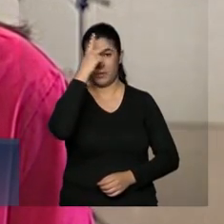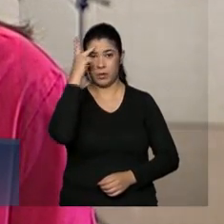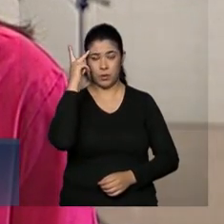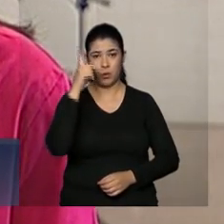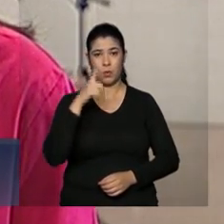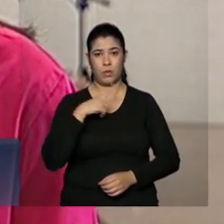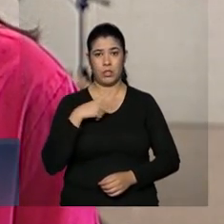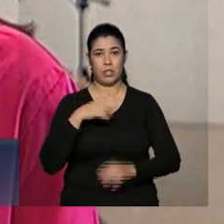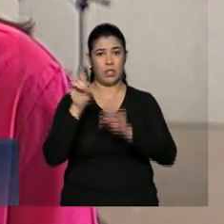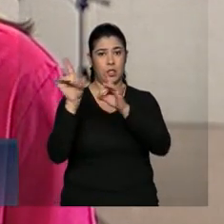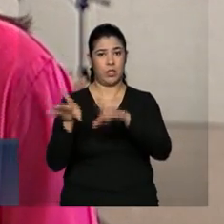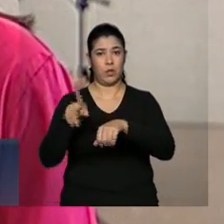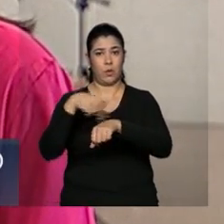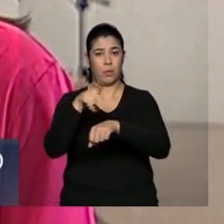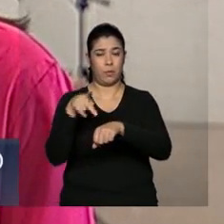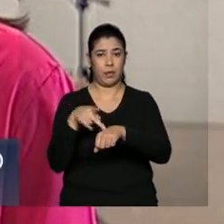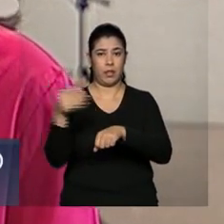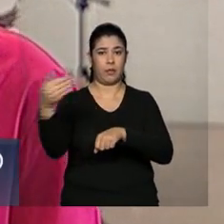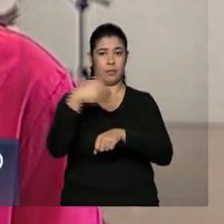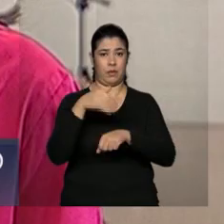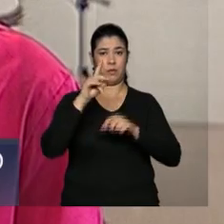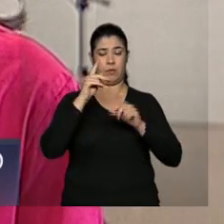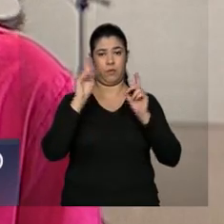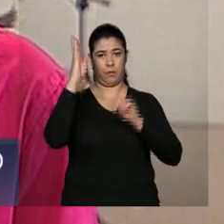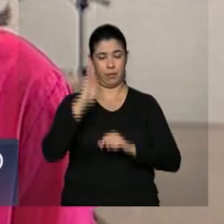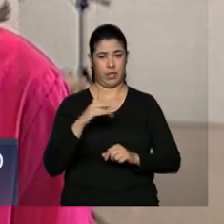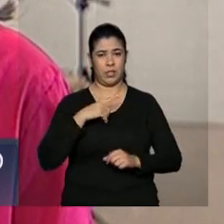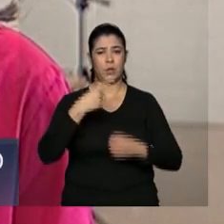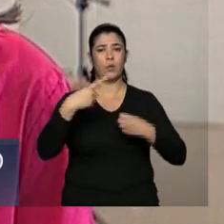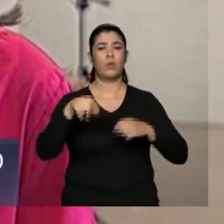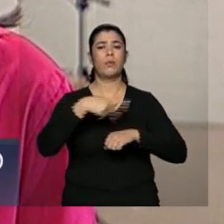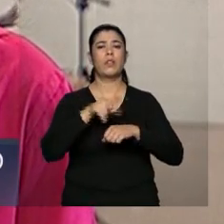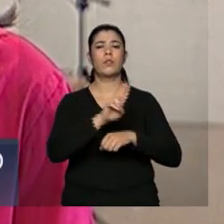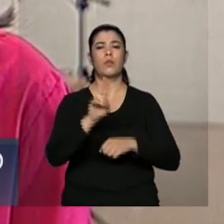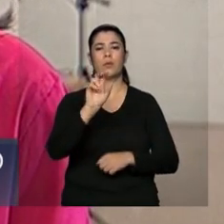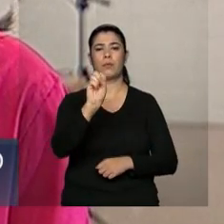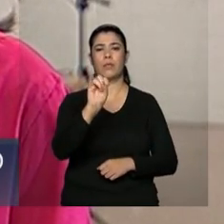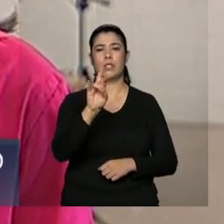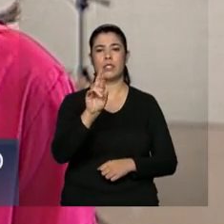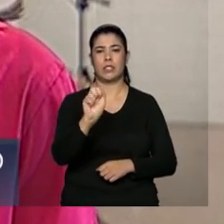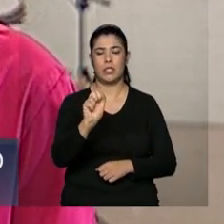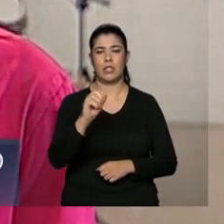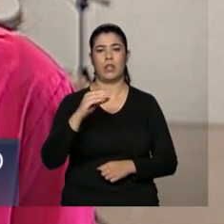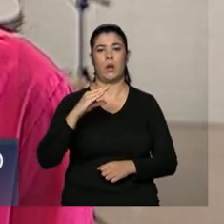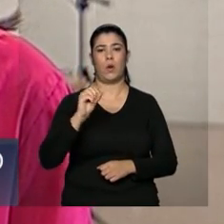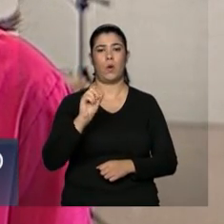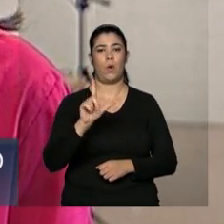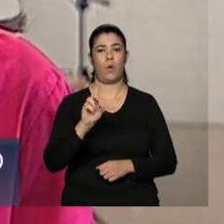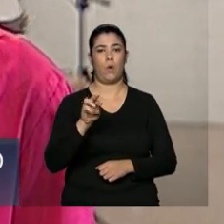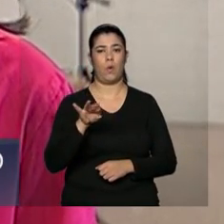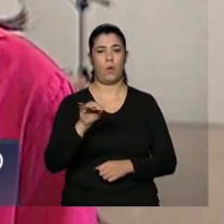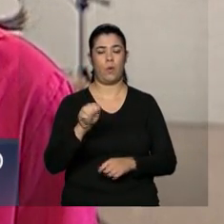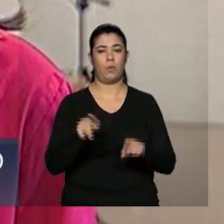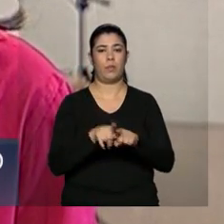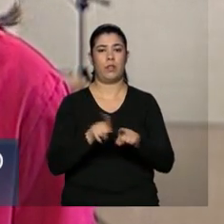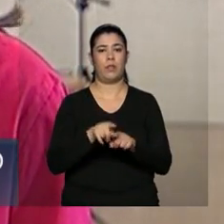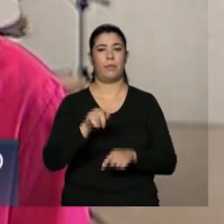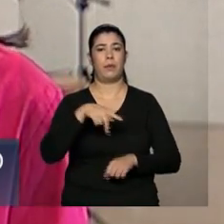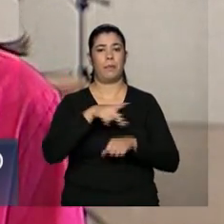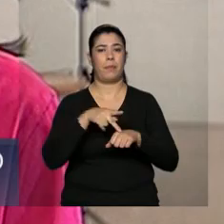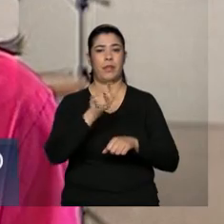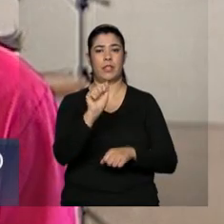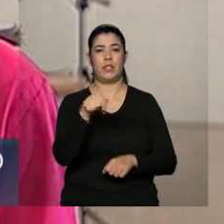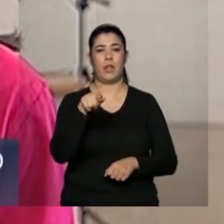refugiados, principalmente vindos da Síria, da Colômbia e da Angola. Esses são dados, os últimos dados do Comitê Nacional